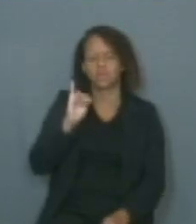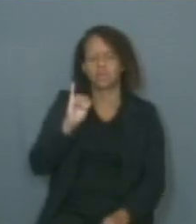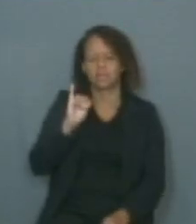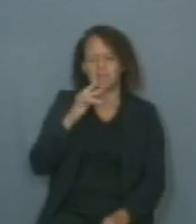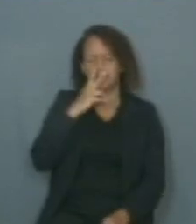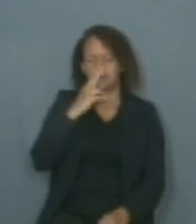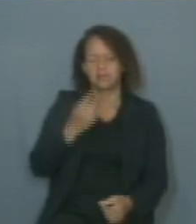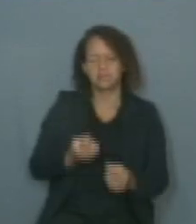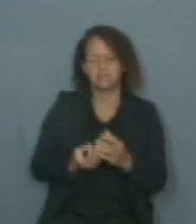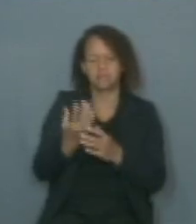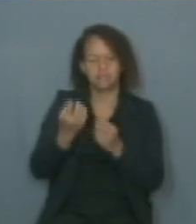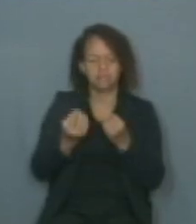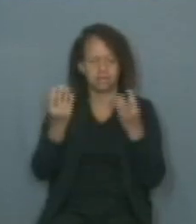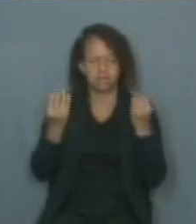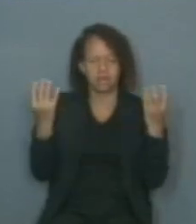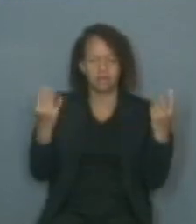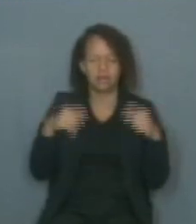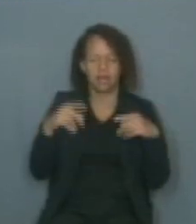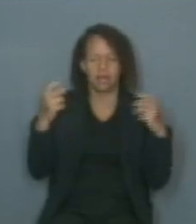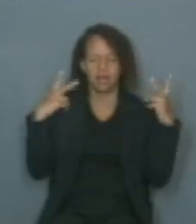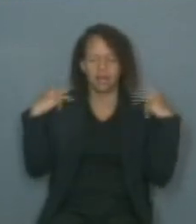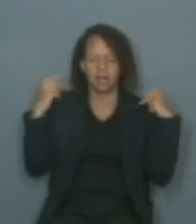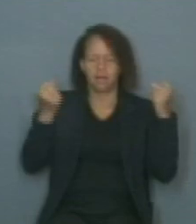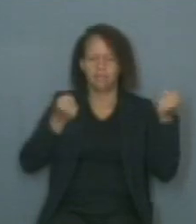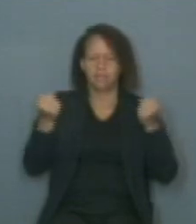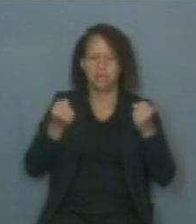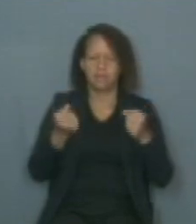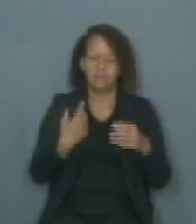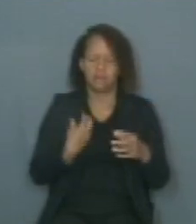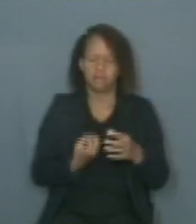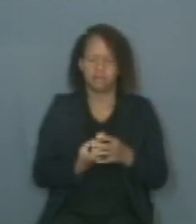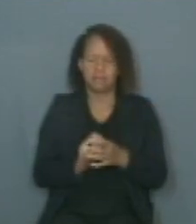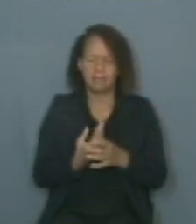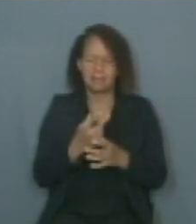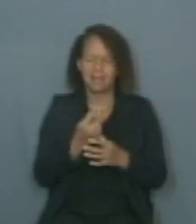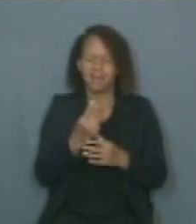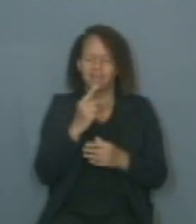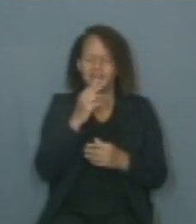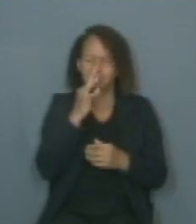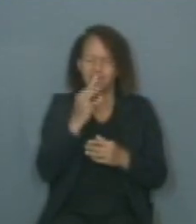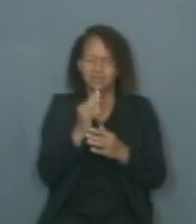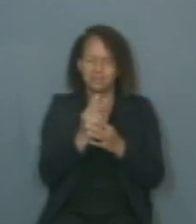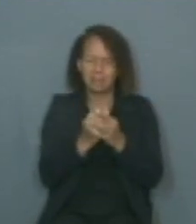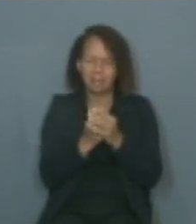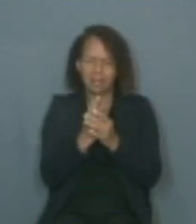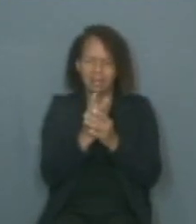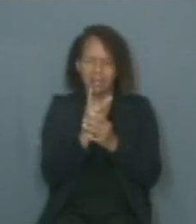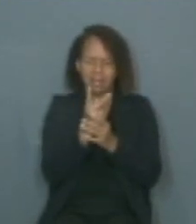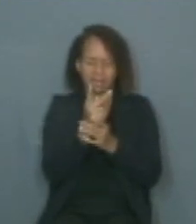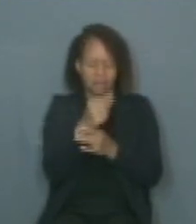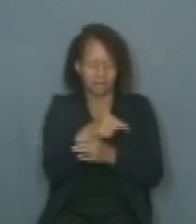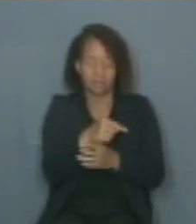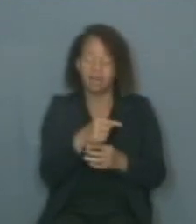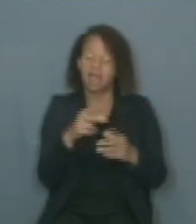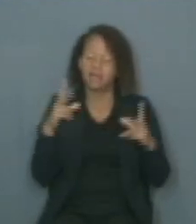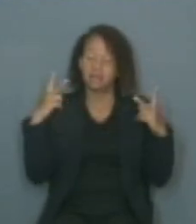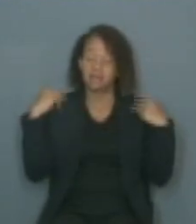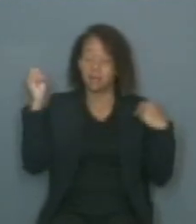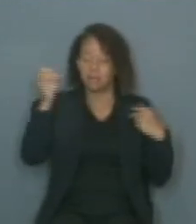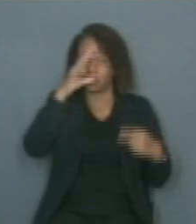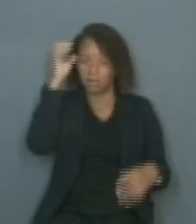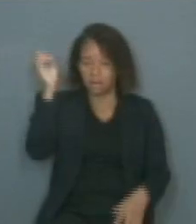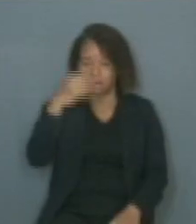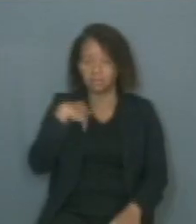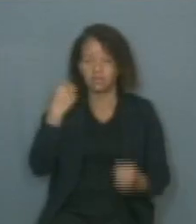dentro da ambulância. Já tinha mato nascendo no meio da ambulância. Agora, essa ambulância custou algo